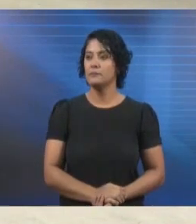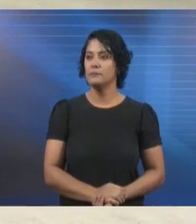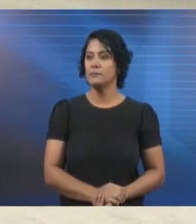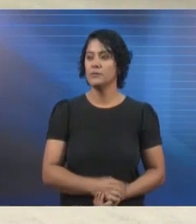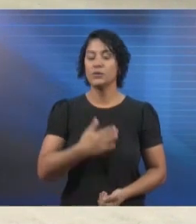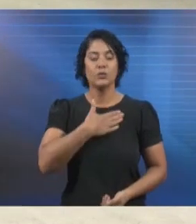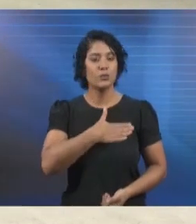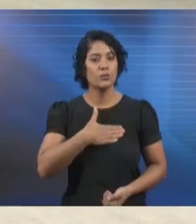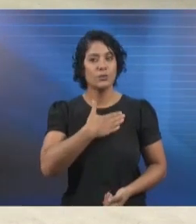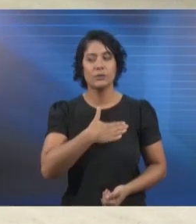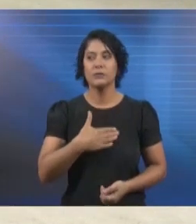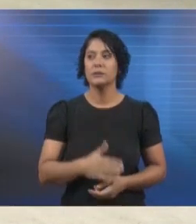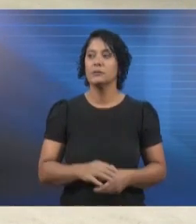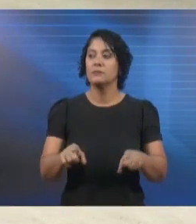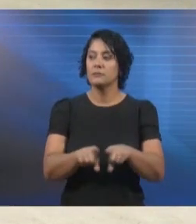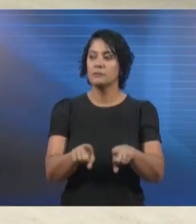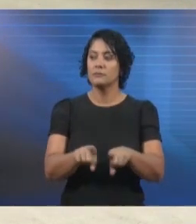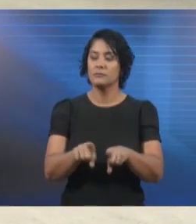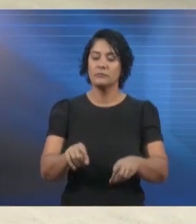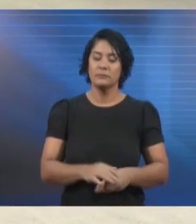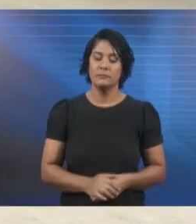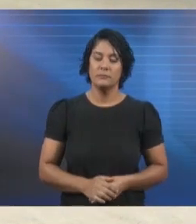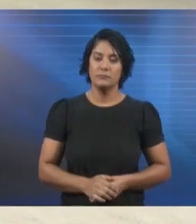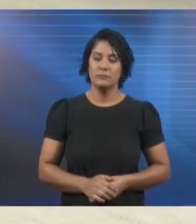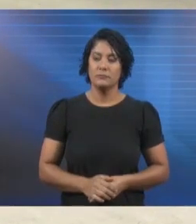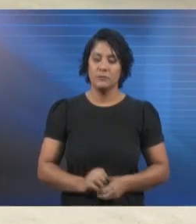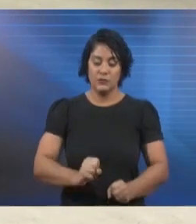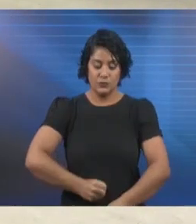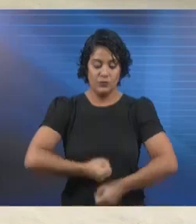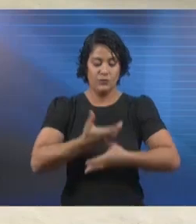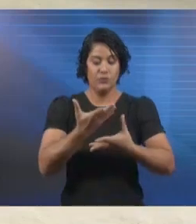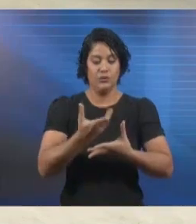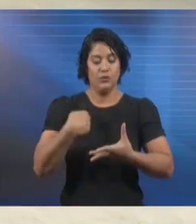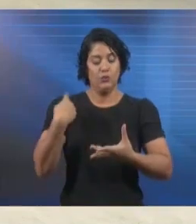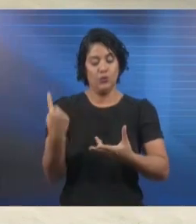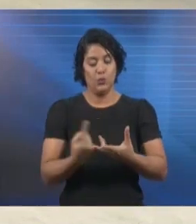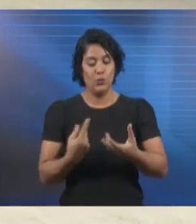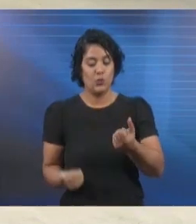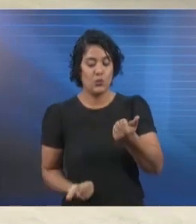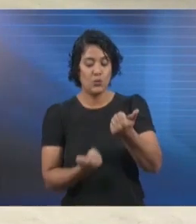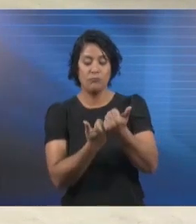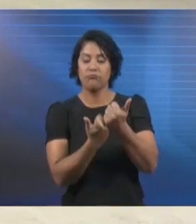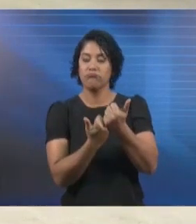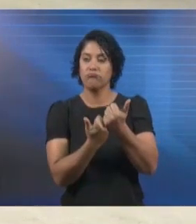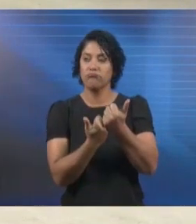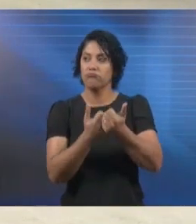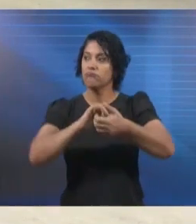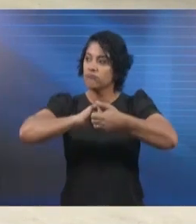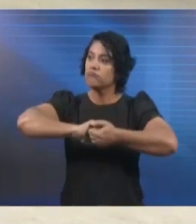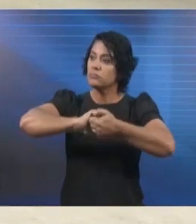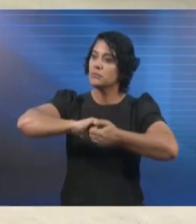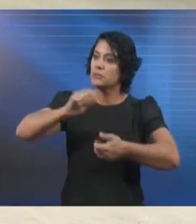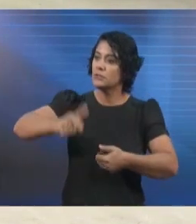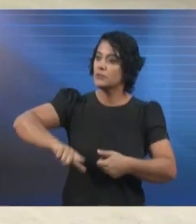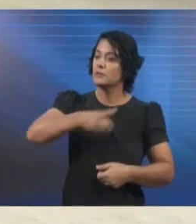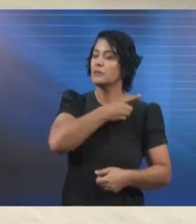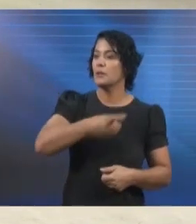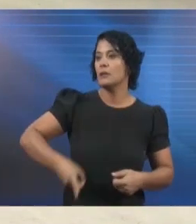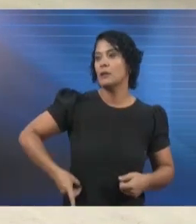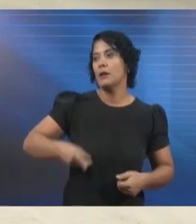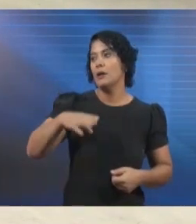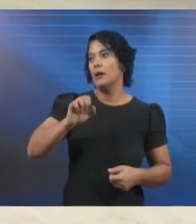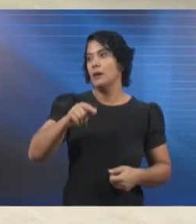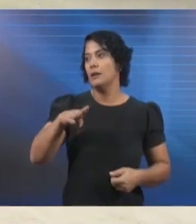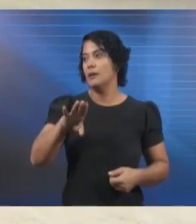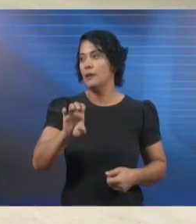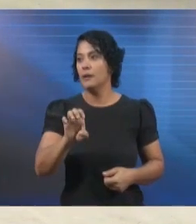gostaria de também aqui e externar o nosso apoio primeiro saudar novamente Deputado elab que